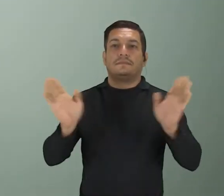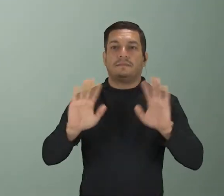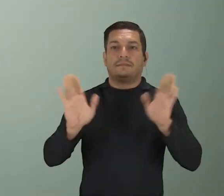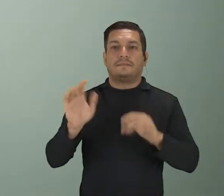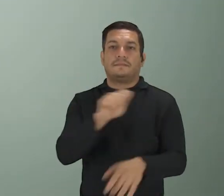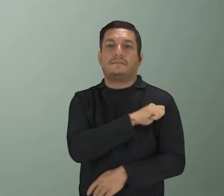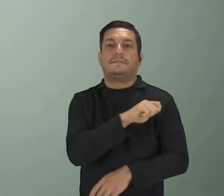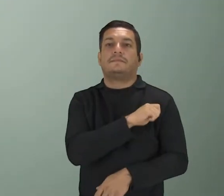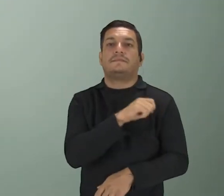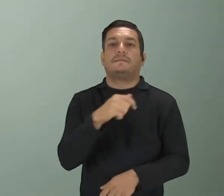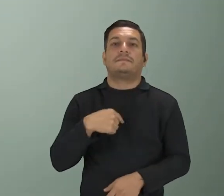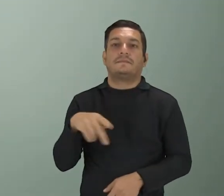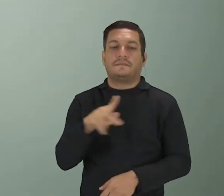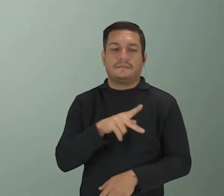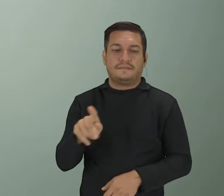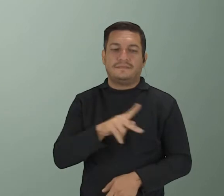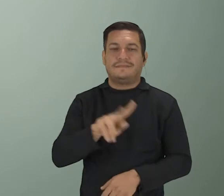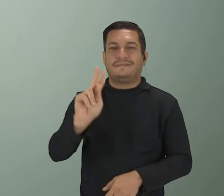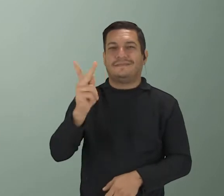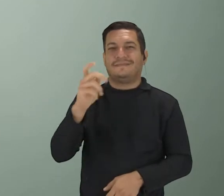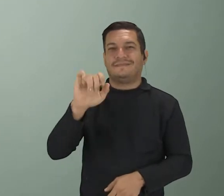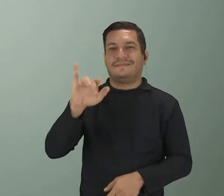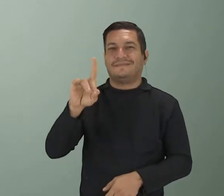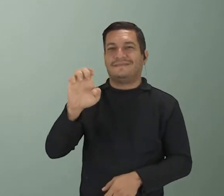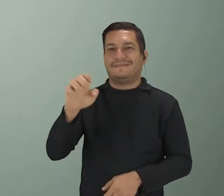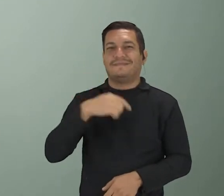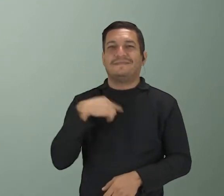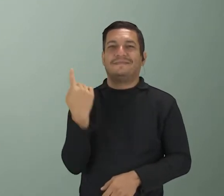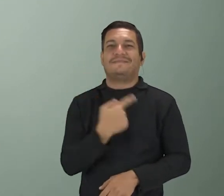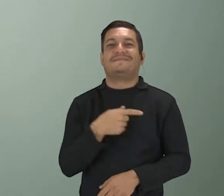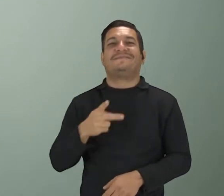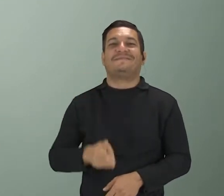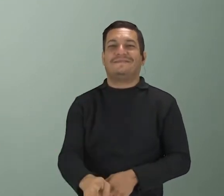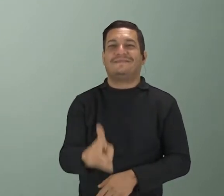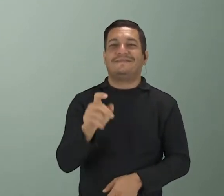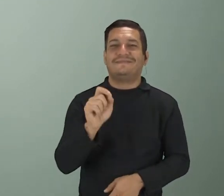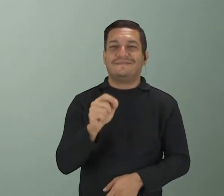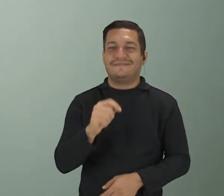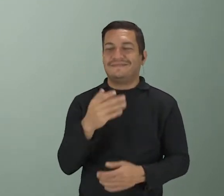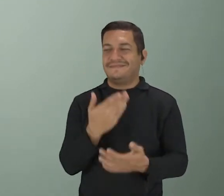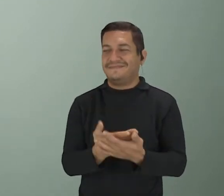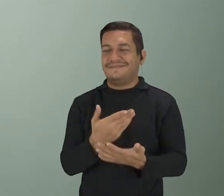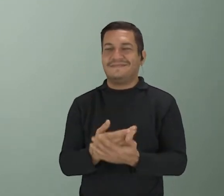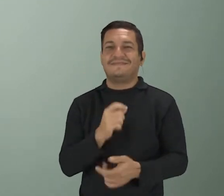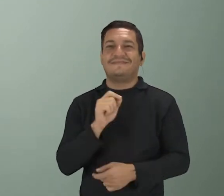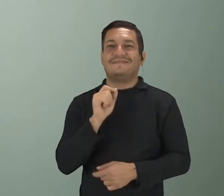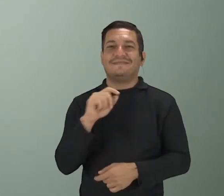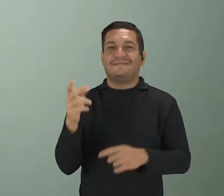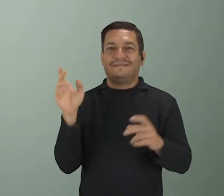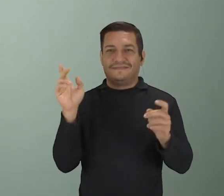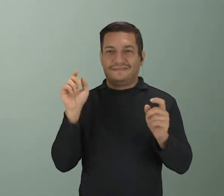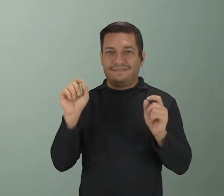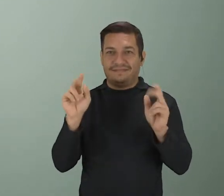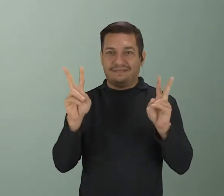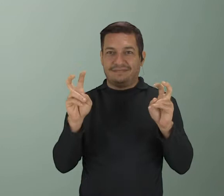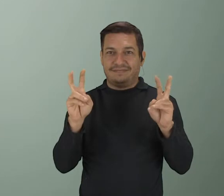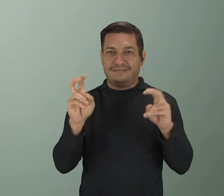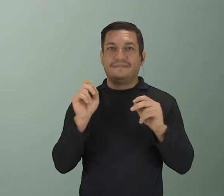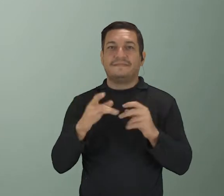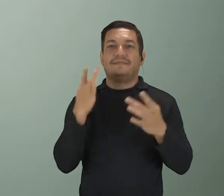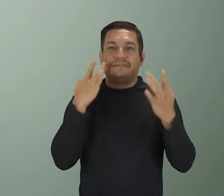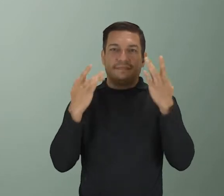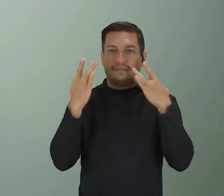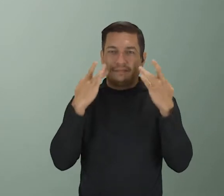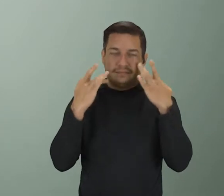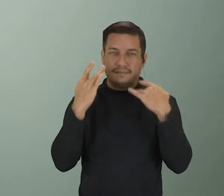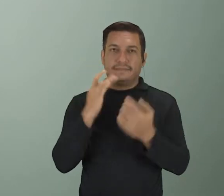Olá, aluno! Aqui é a professora Eide e nós vamos continuar a nossa série de estudos sobre